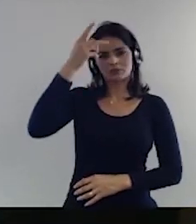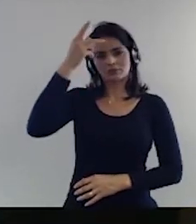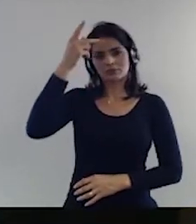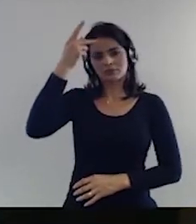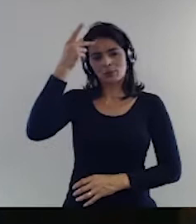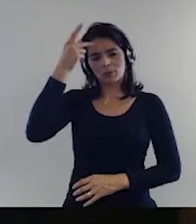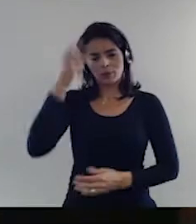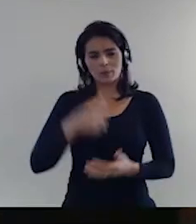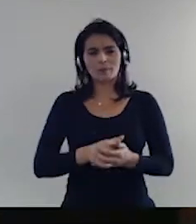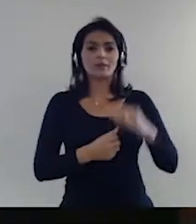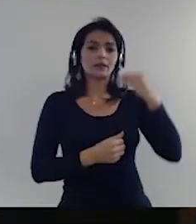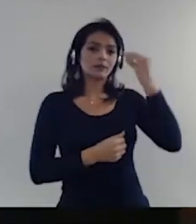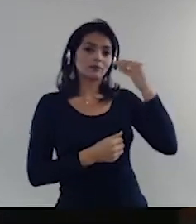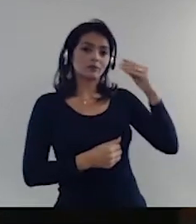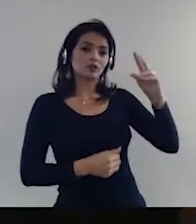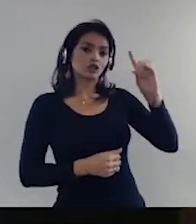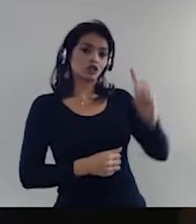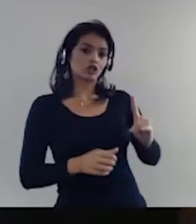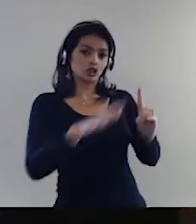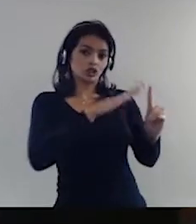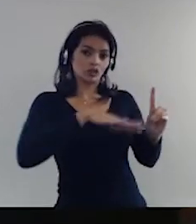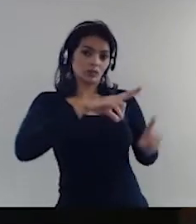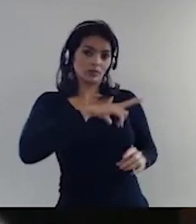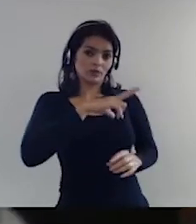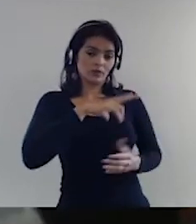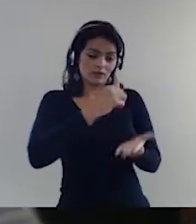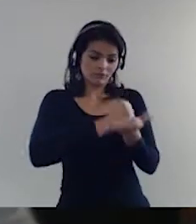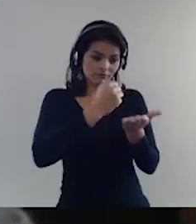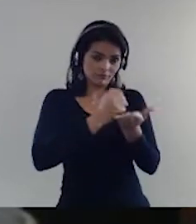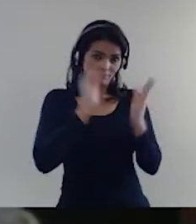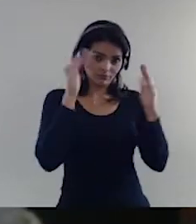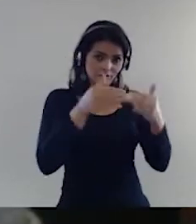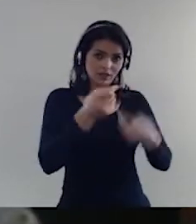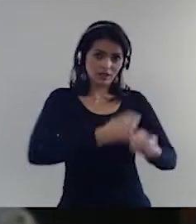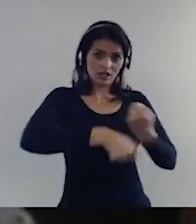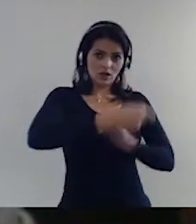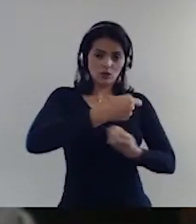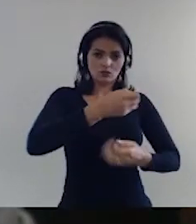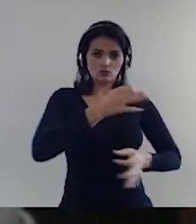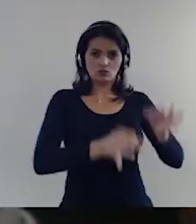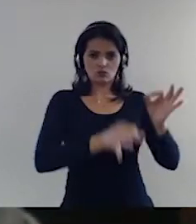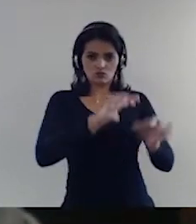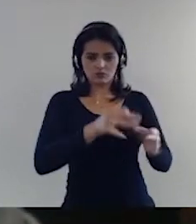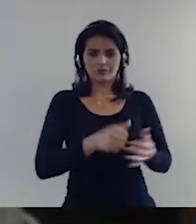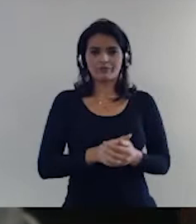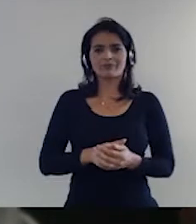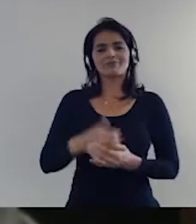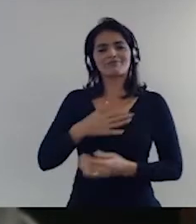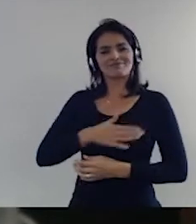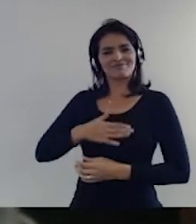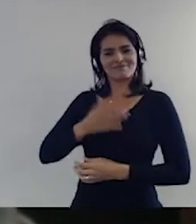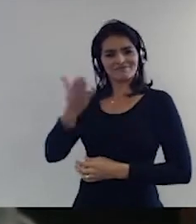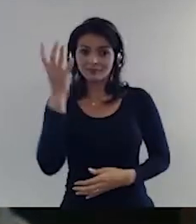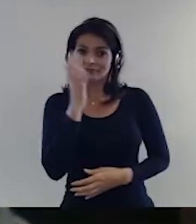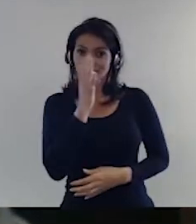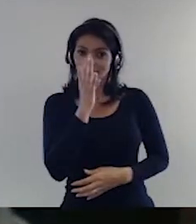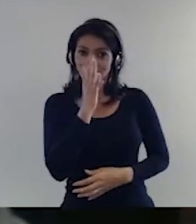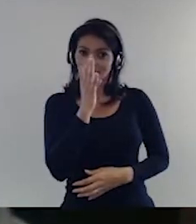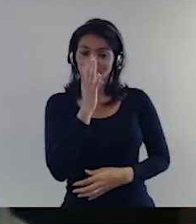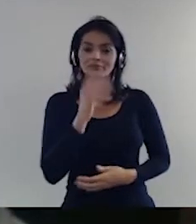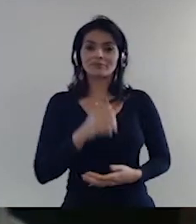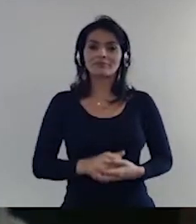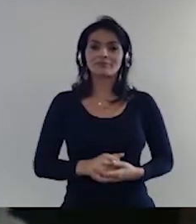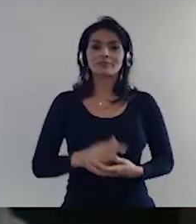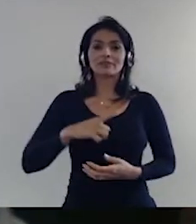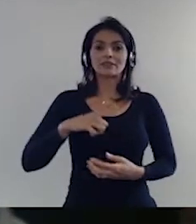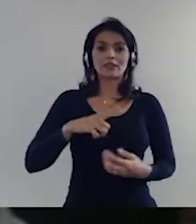experiência na área de Direito Privado, com ênfase em contratos e negócio jurídico. Professor Francisco, uma enorme satisfação recebê-lo. Nós faremos